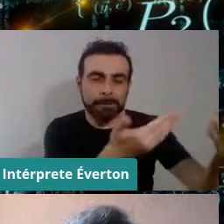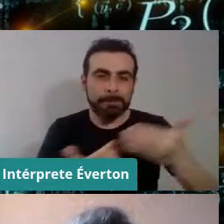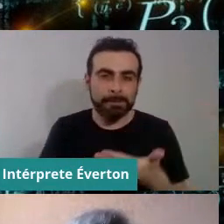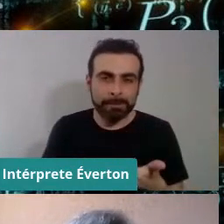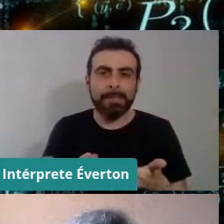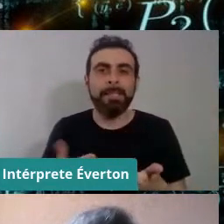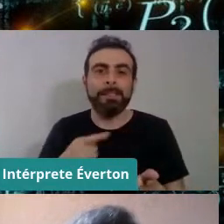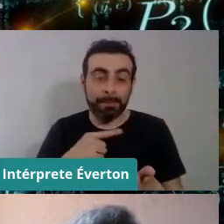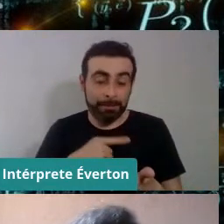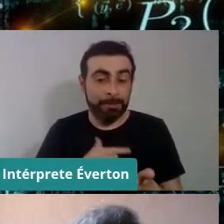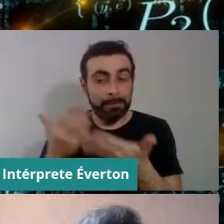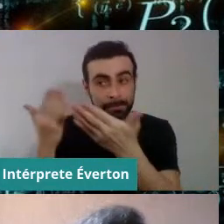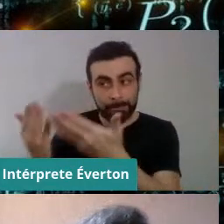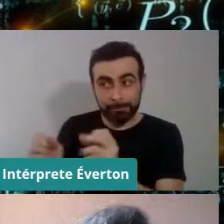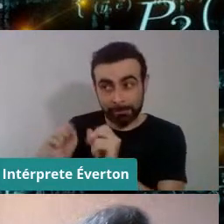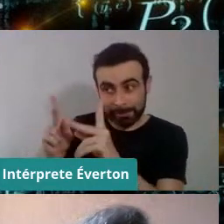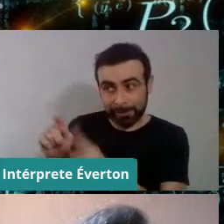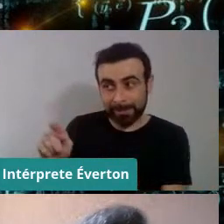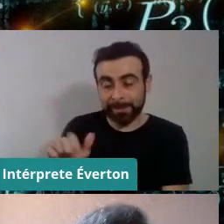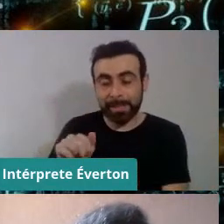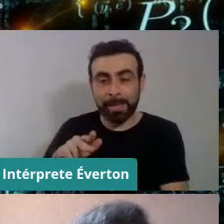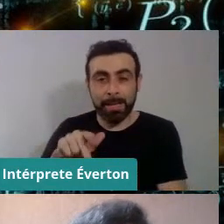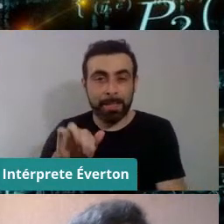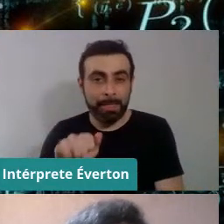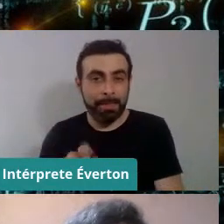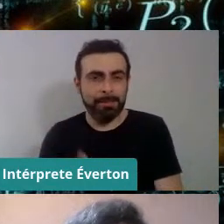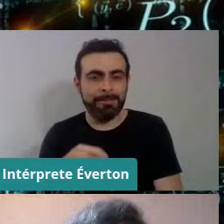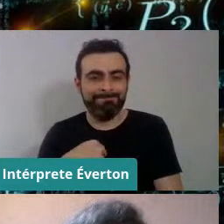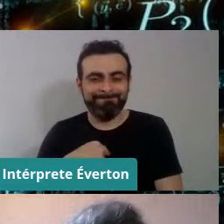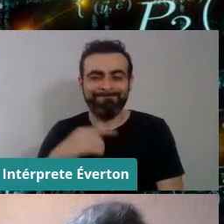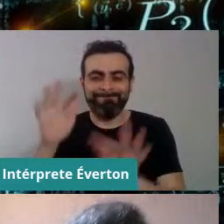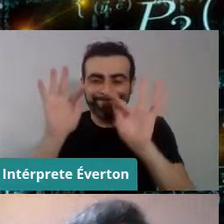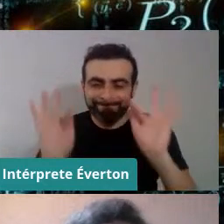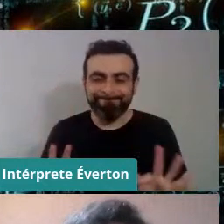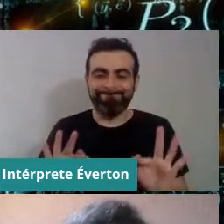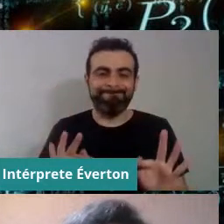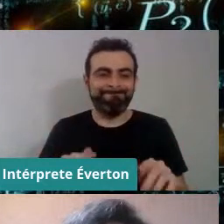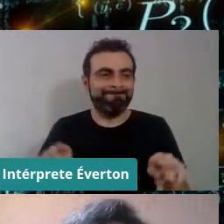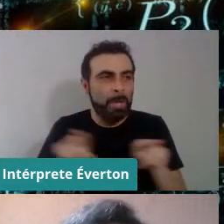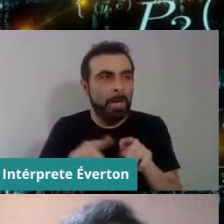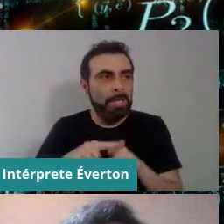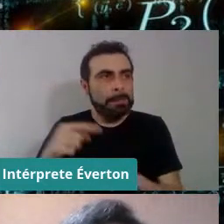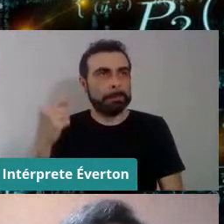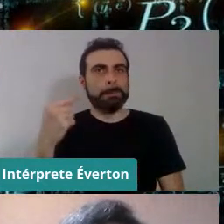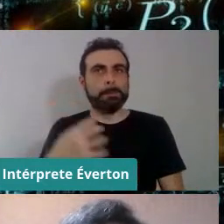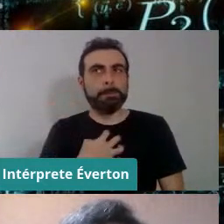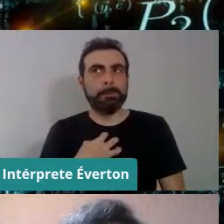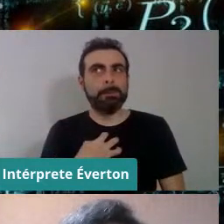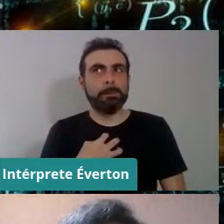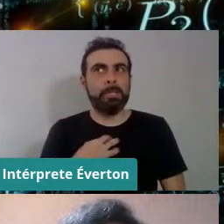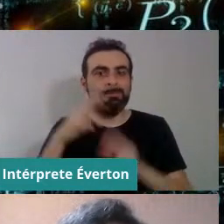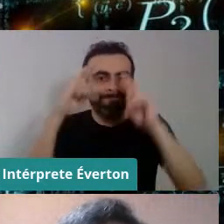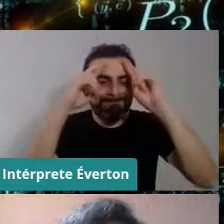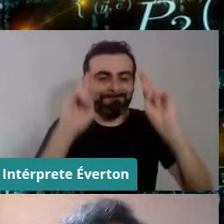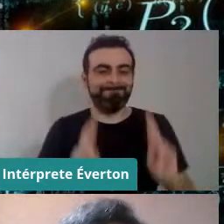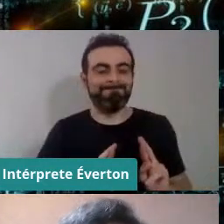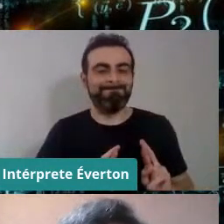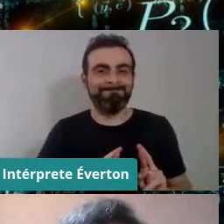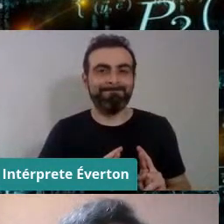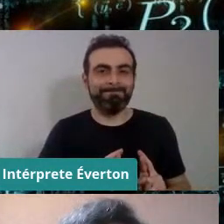Anália. Fiquei lisonjeado e, ao mesmo tempo, com muita responsabilidade para trazer essa